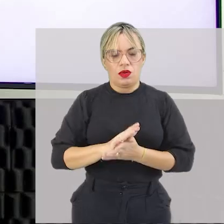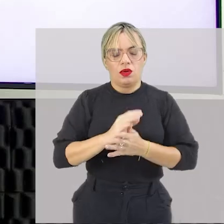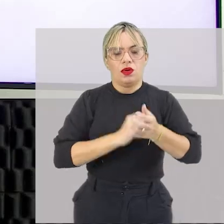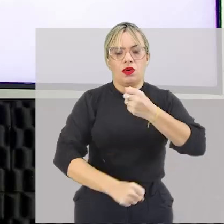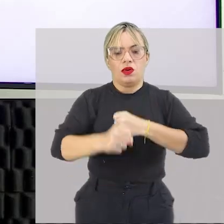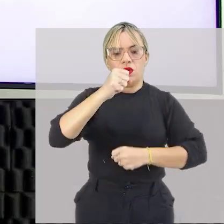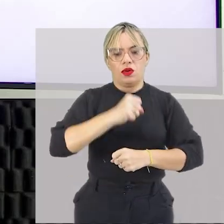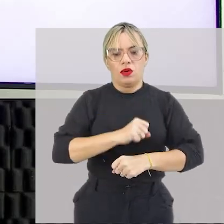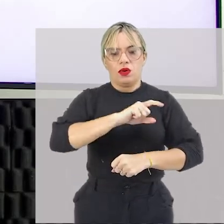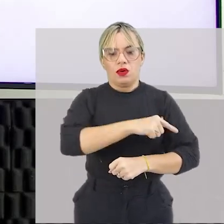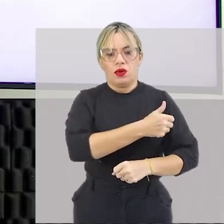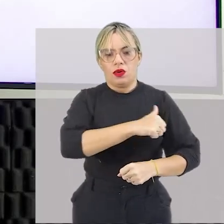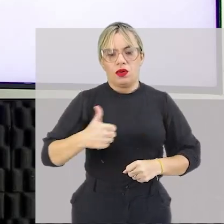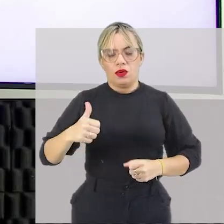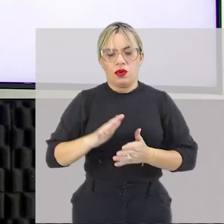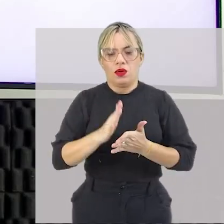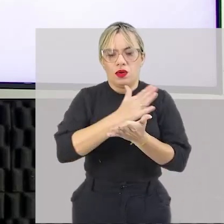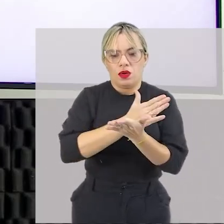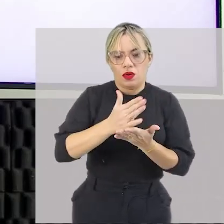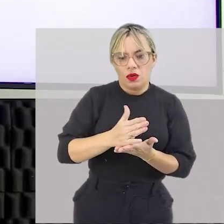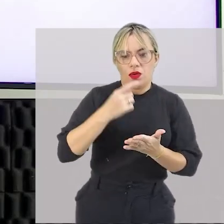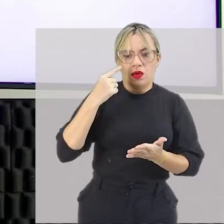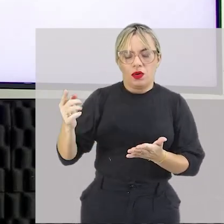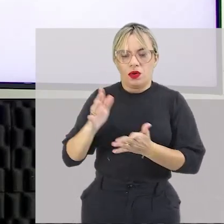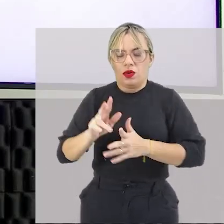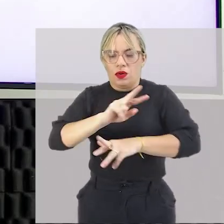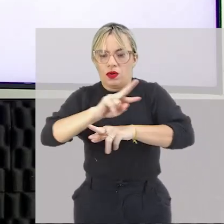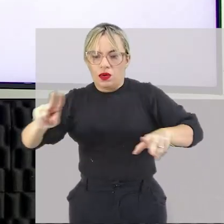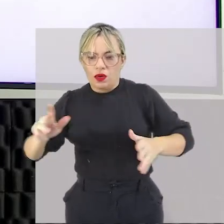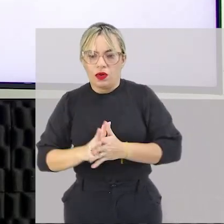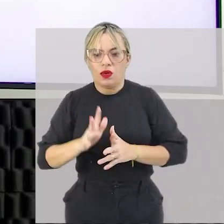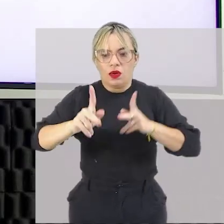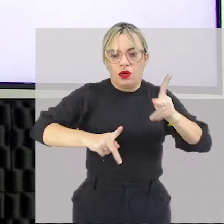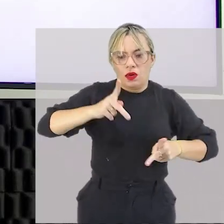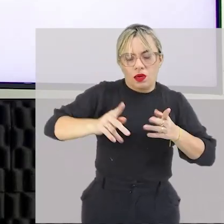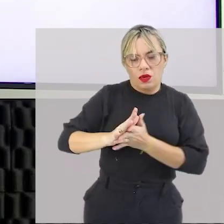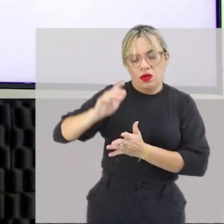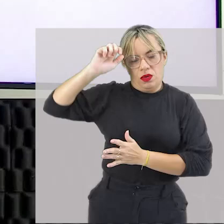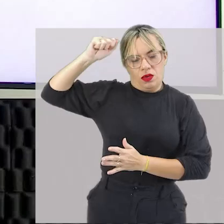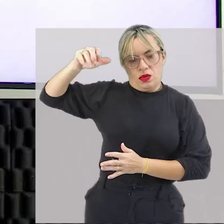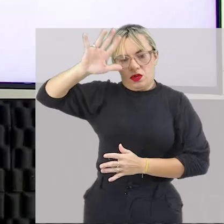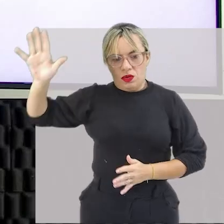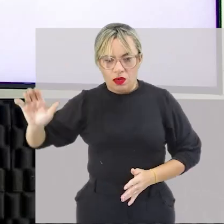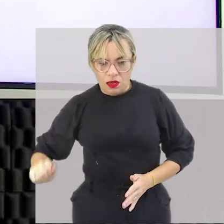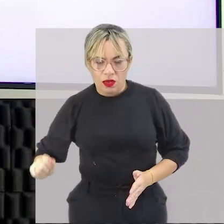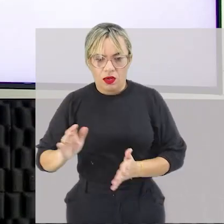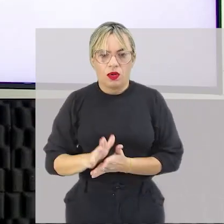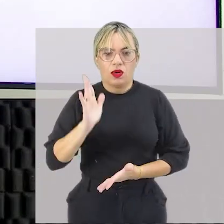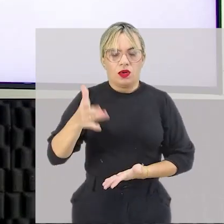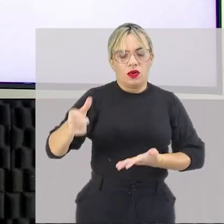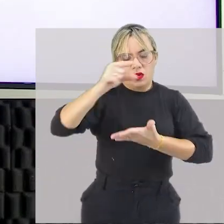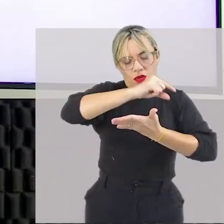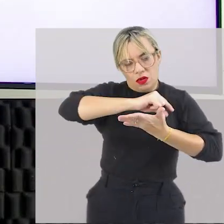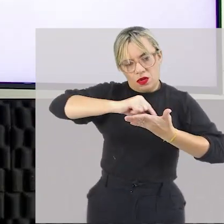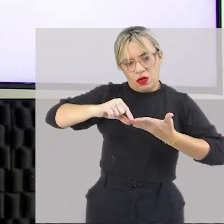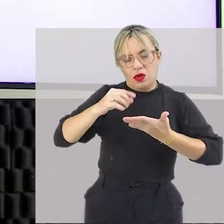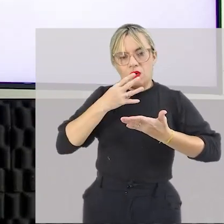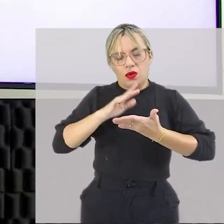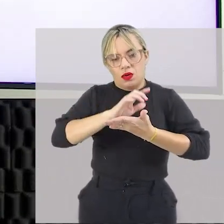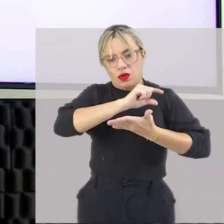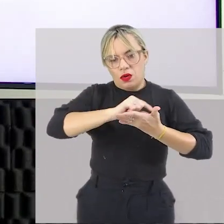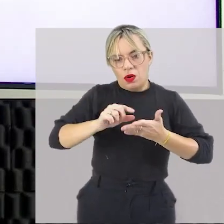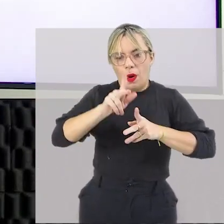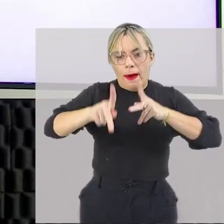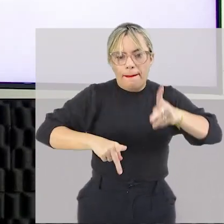E ela começa dizendo o seguinte: no seio de diversos povos africanos, e aí você já começaria destacando